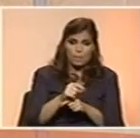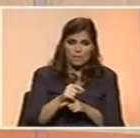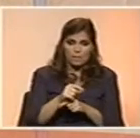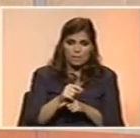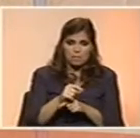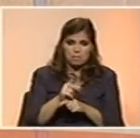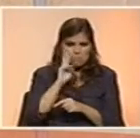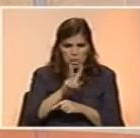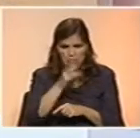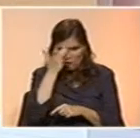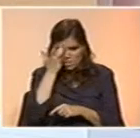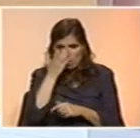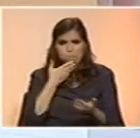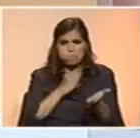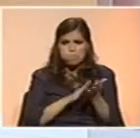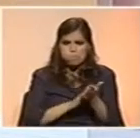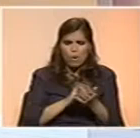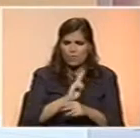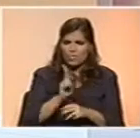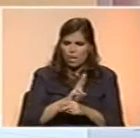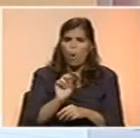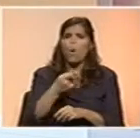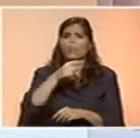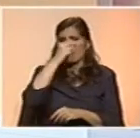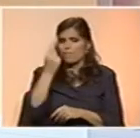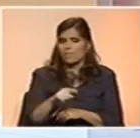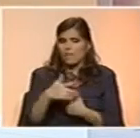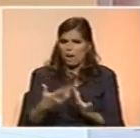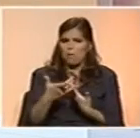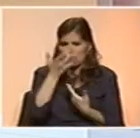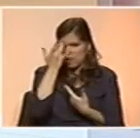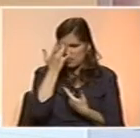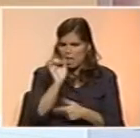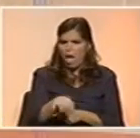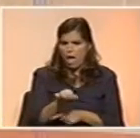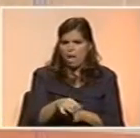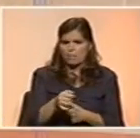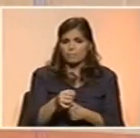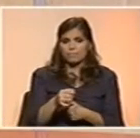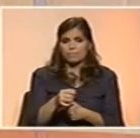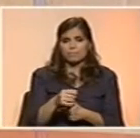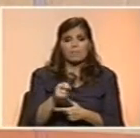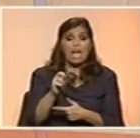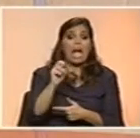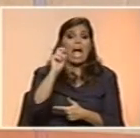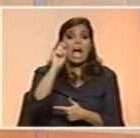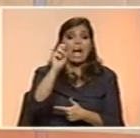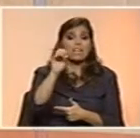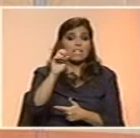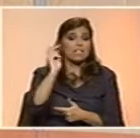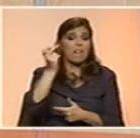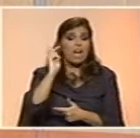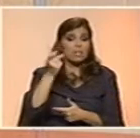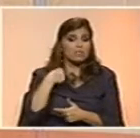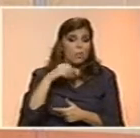os restaurantes vegetarianos? Ou é difícil de encontrá-los? Hoje em dia é bastante fácil. Há 30 anos, se calhar quando eu fui